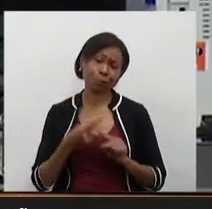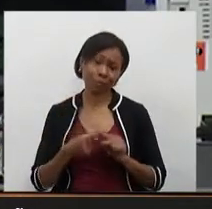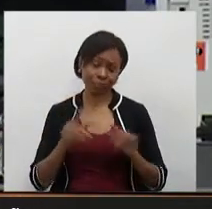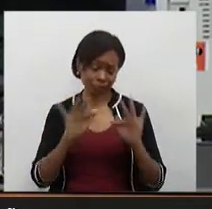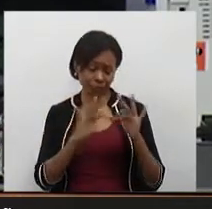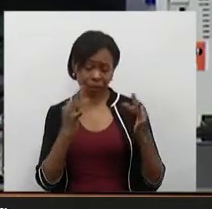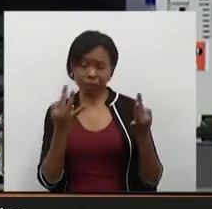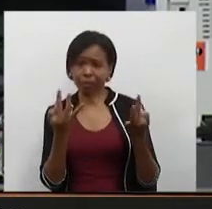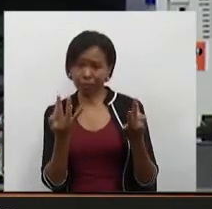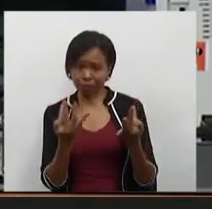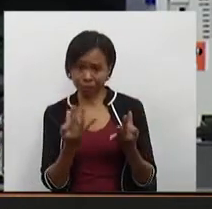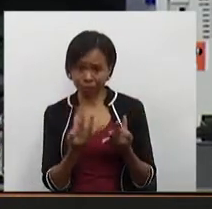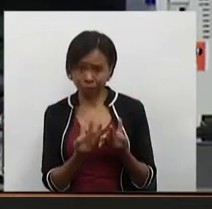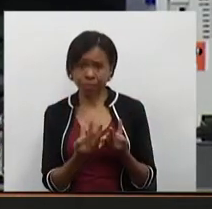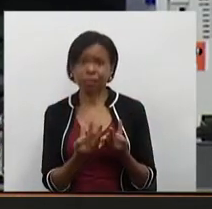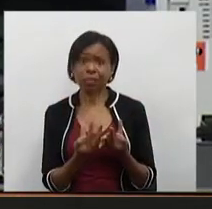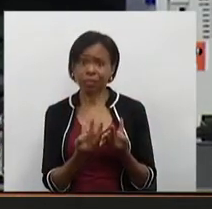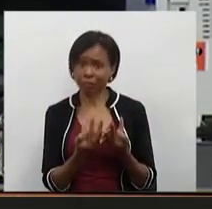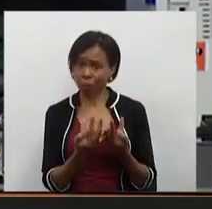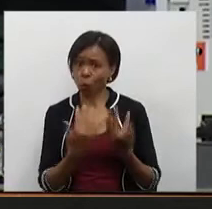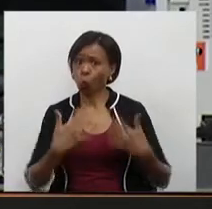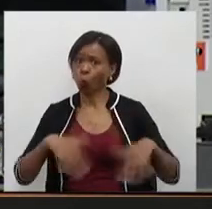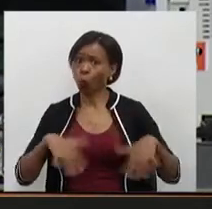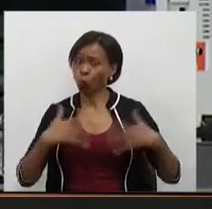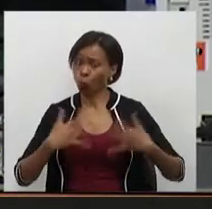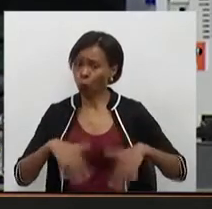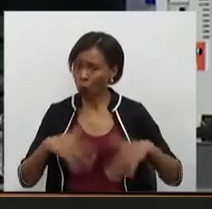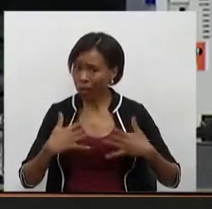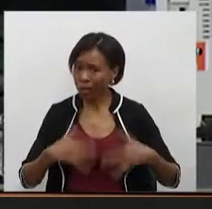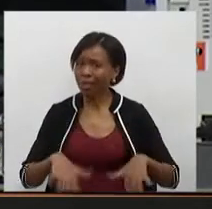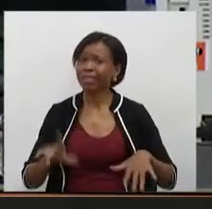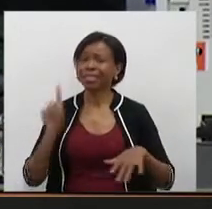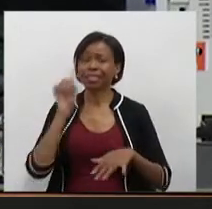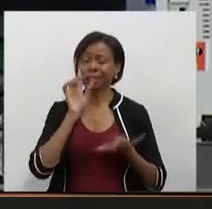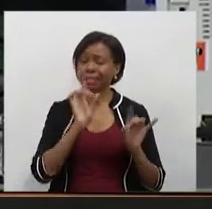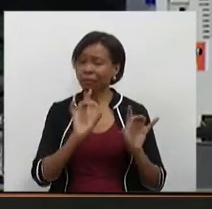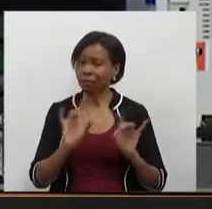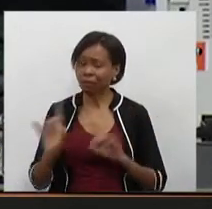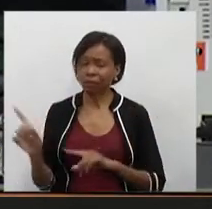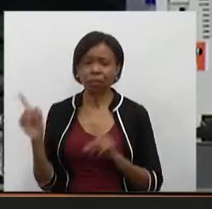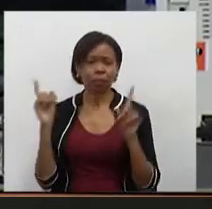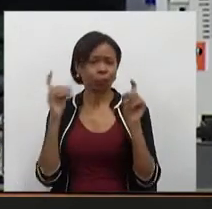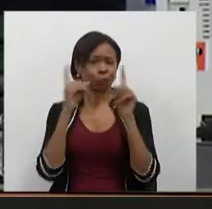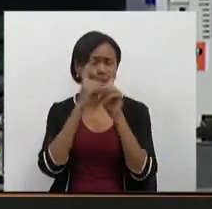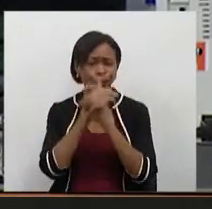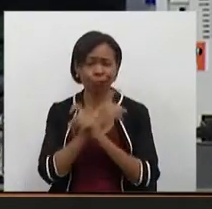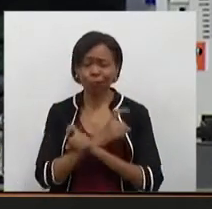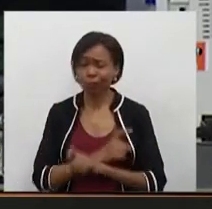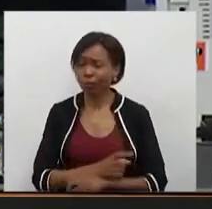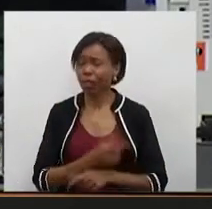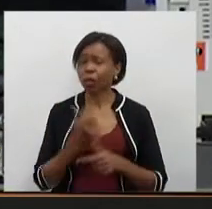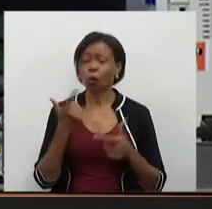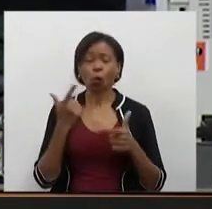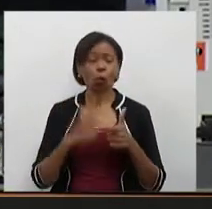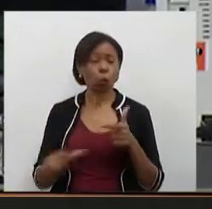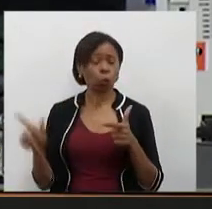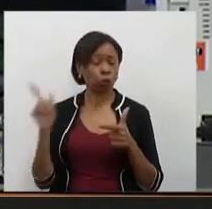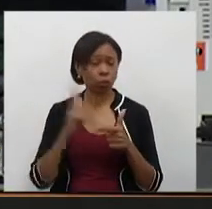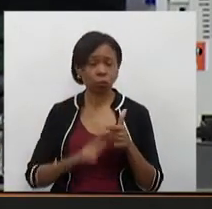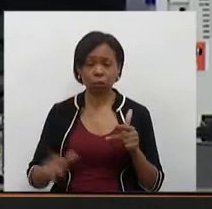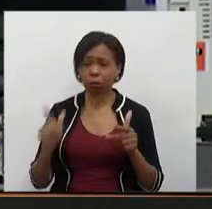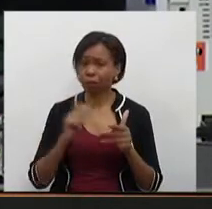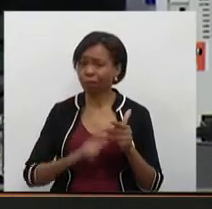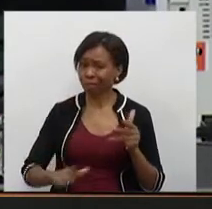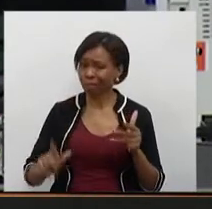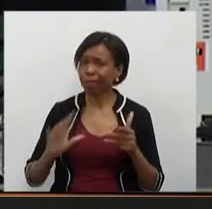vivencia tudo aquilo que foi dito aqui. O dia a dia, as dificuldades e os transtornos que uma família com